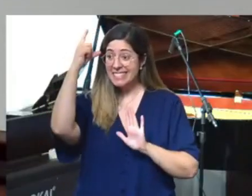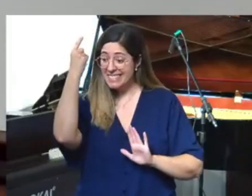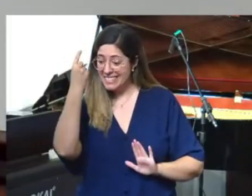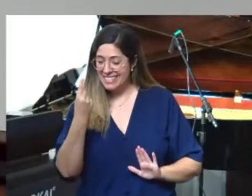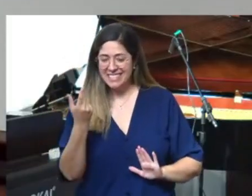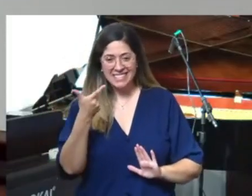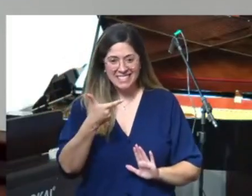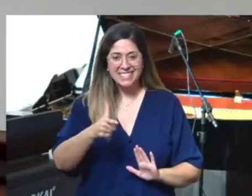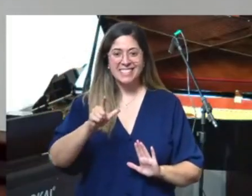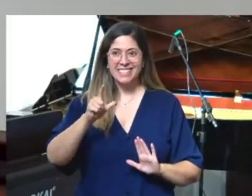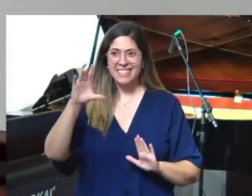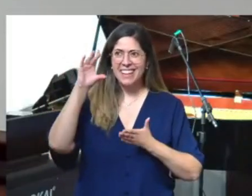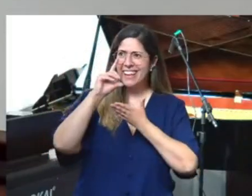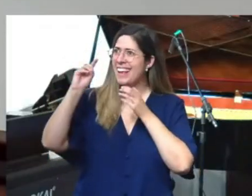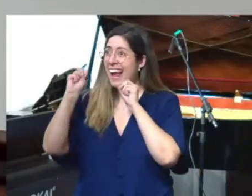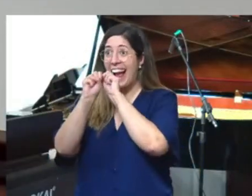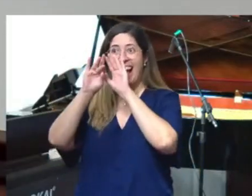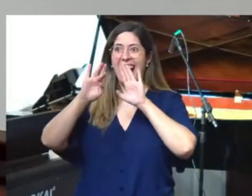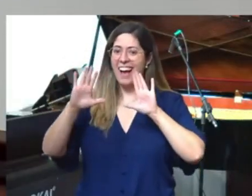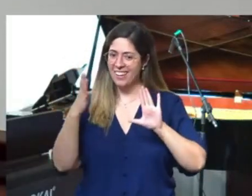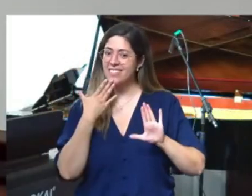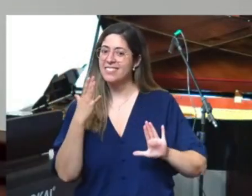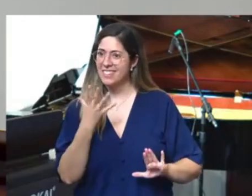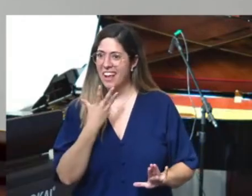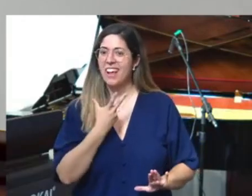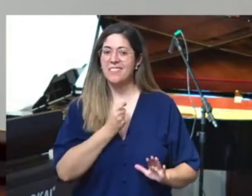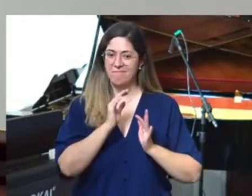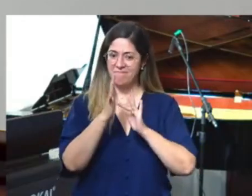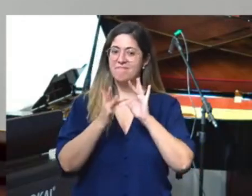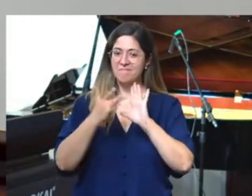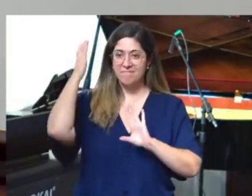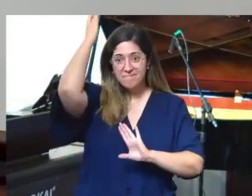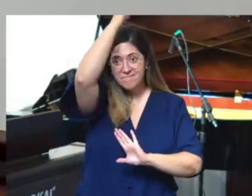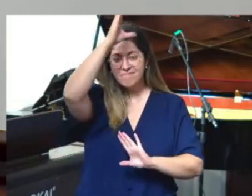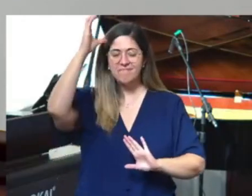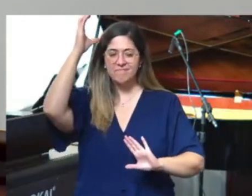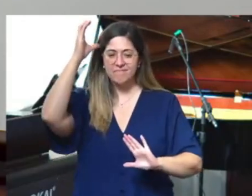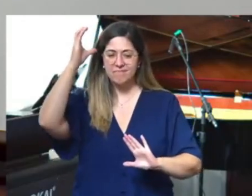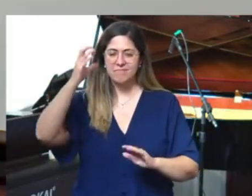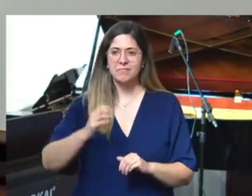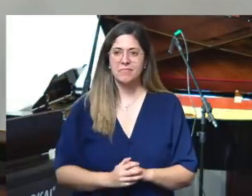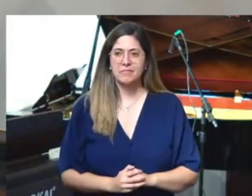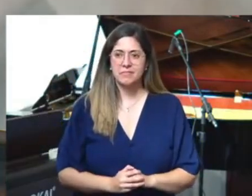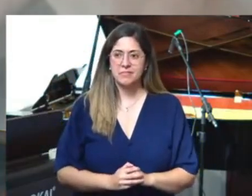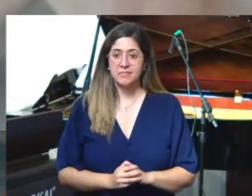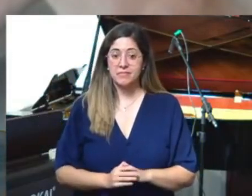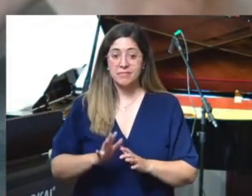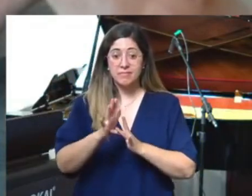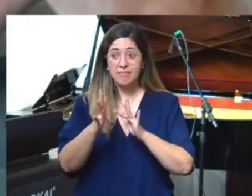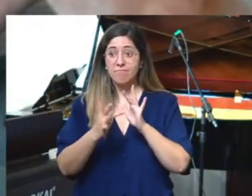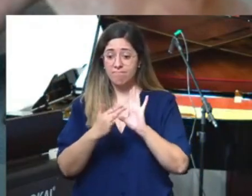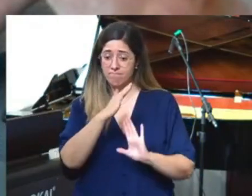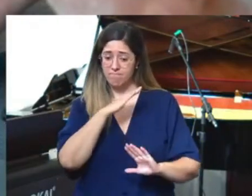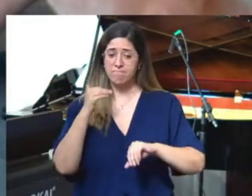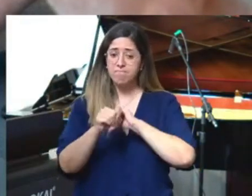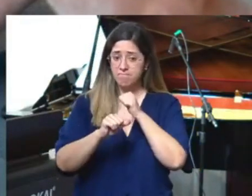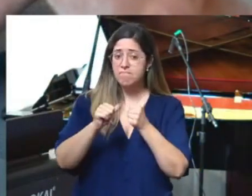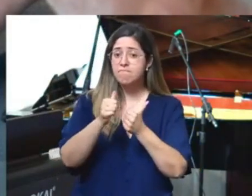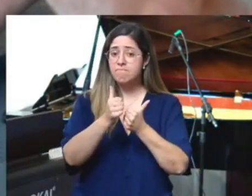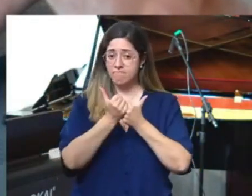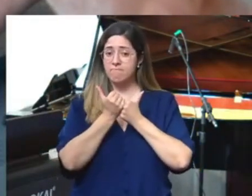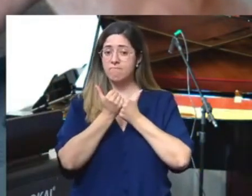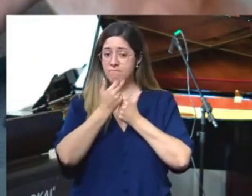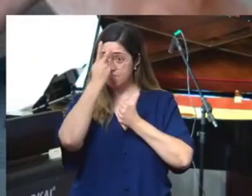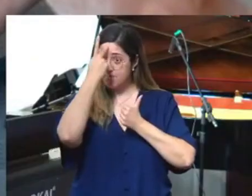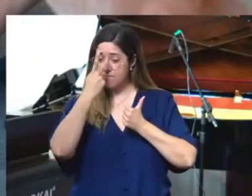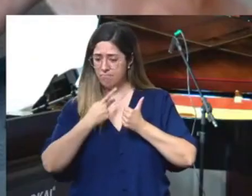glória do nosso grande Deus e Salvador Jesus Cristo. Ele deu a si mesmo por nós, a